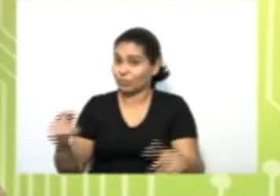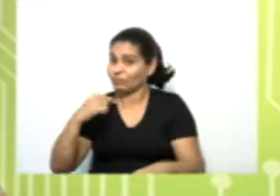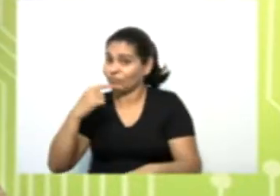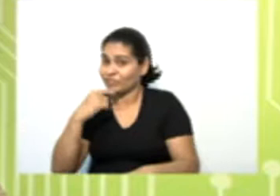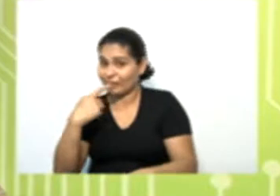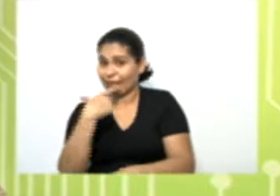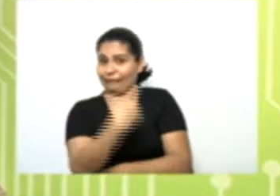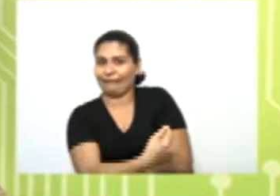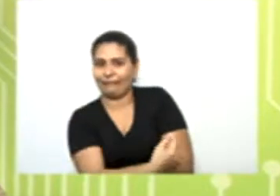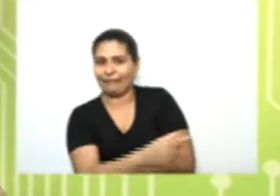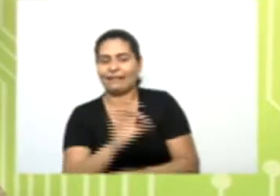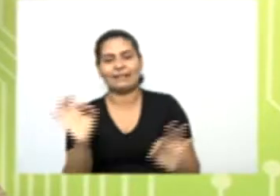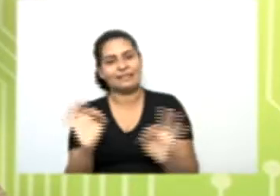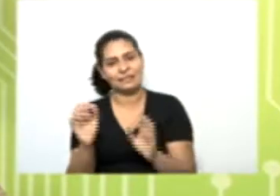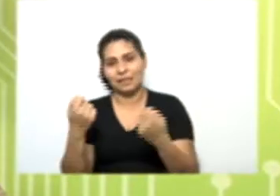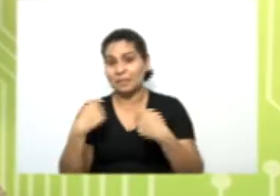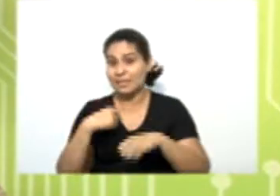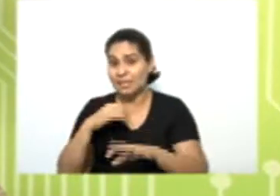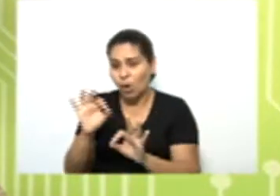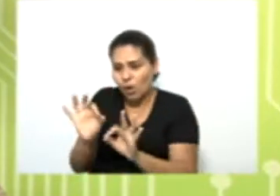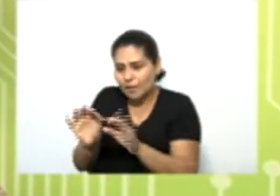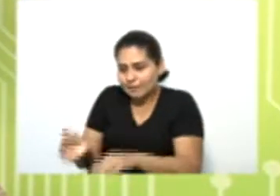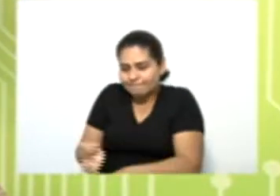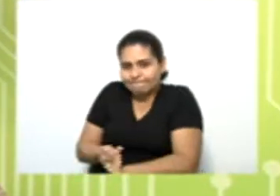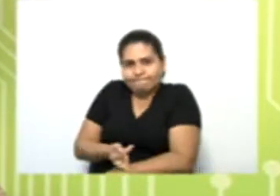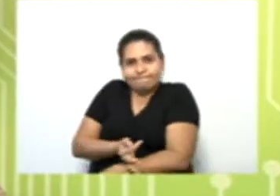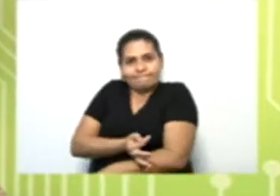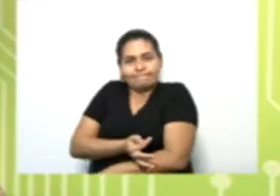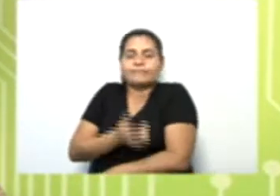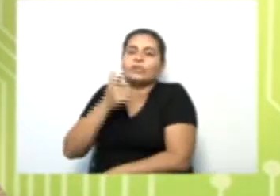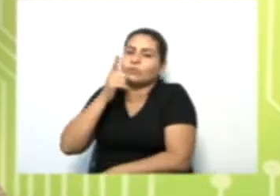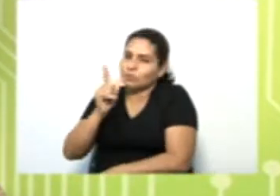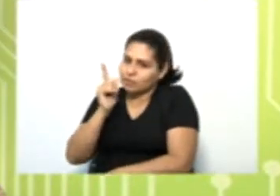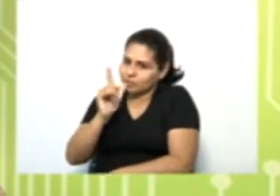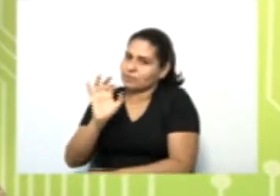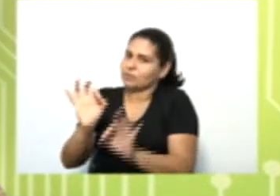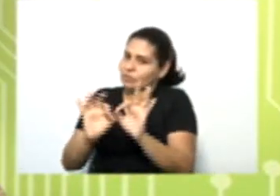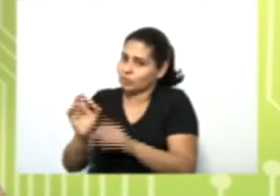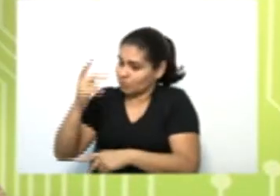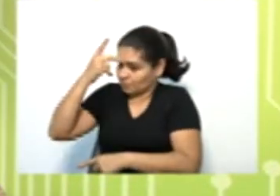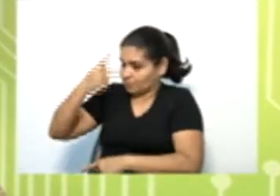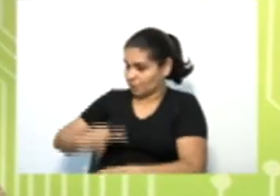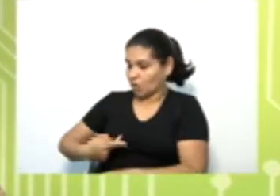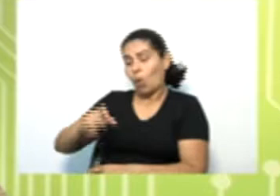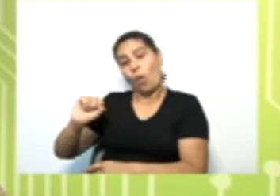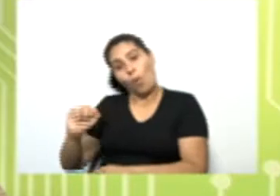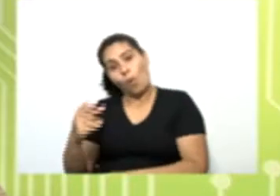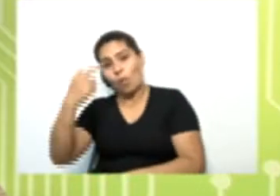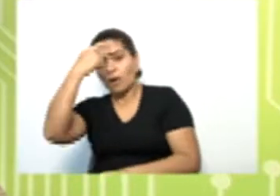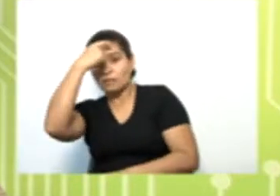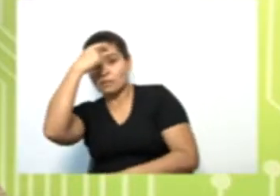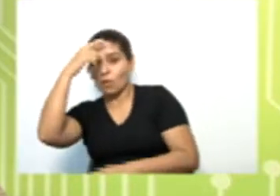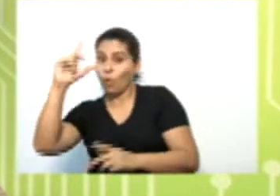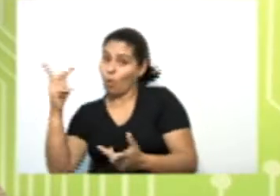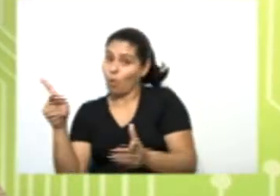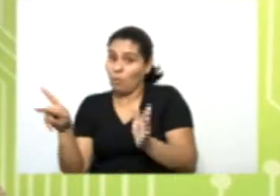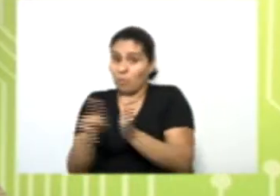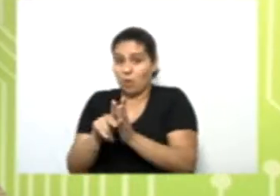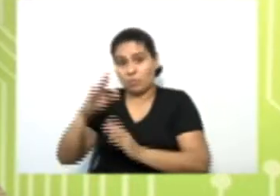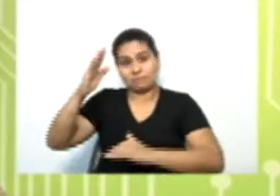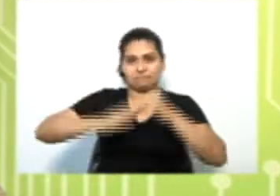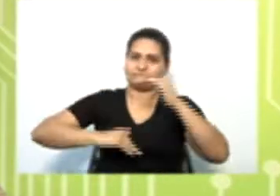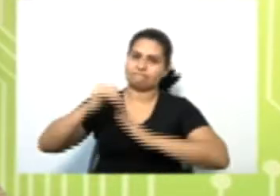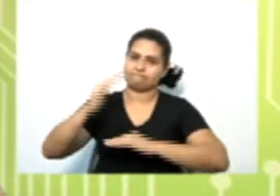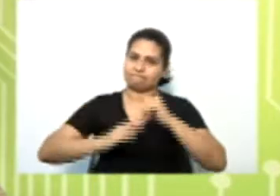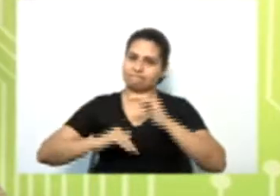fugir dele. O negócio é saber controlar o conflito para o lado pessoal ou para o lado racional, impessoal, para o lado